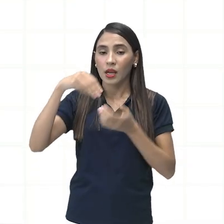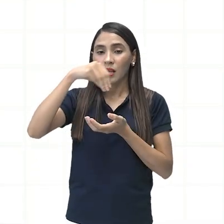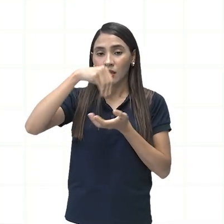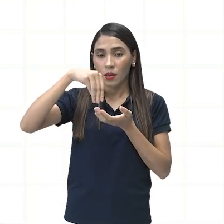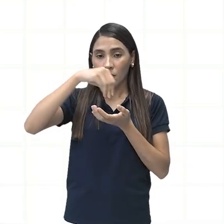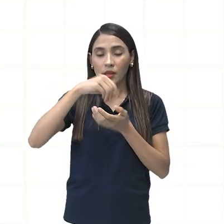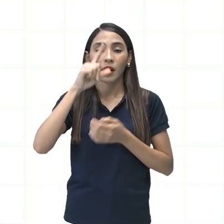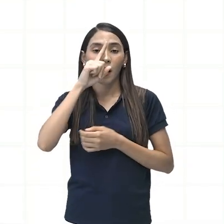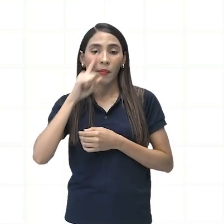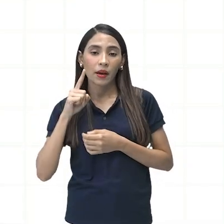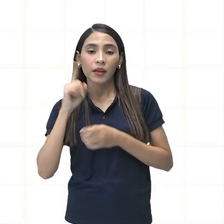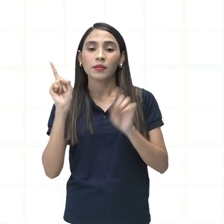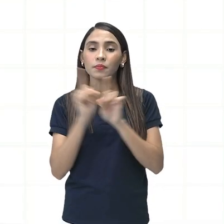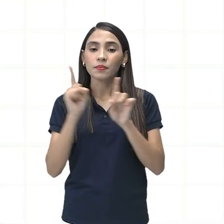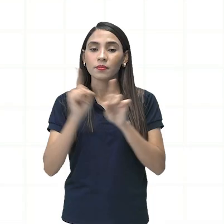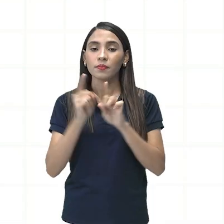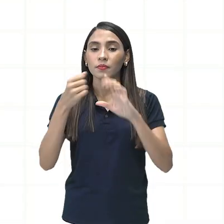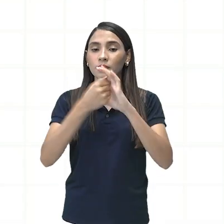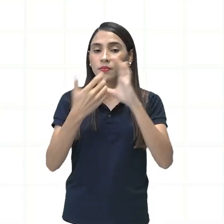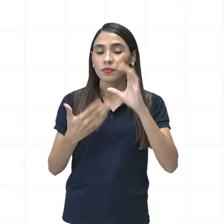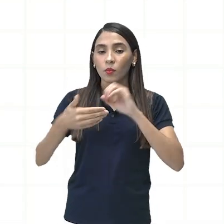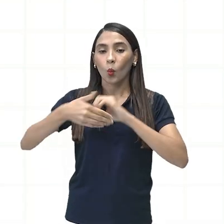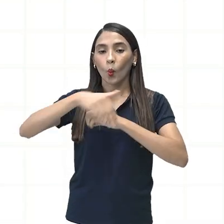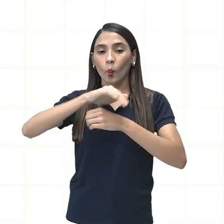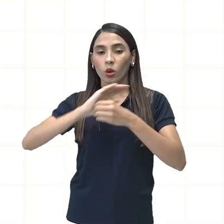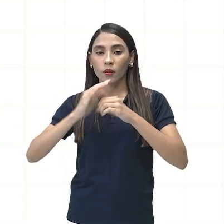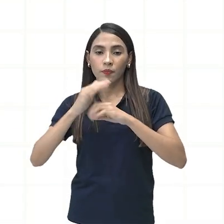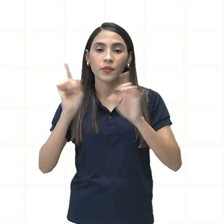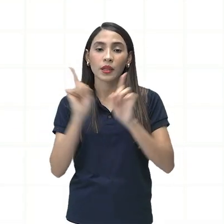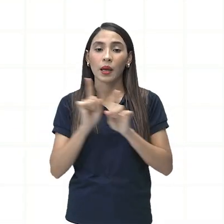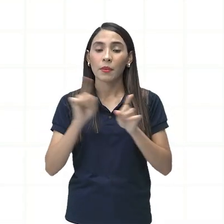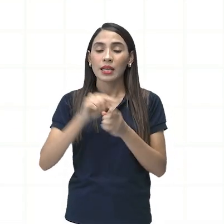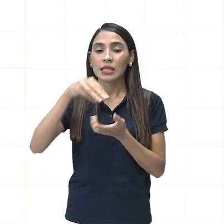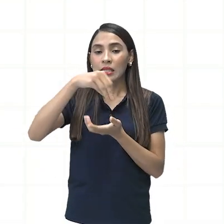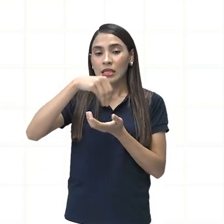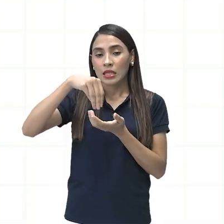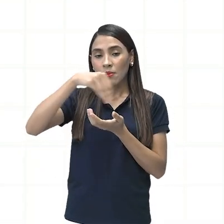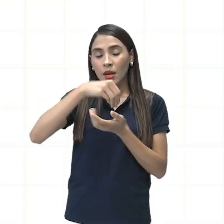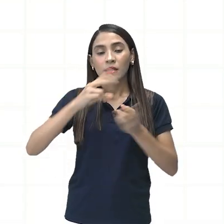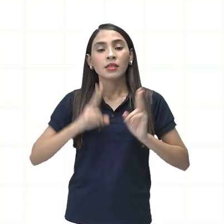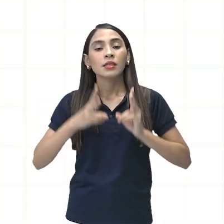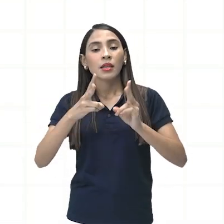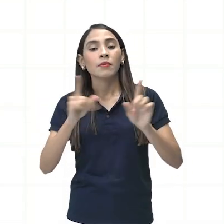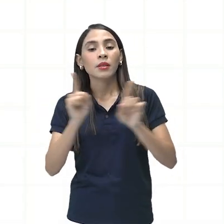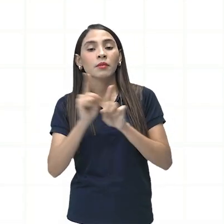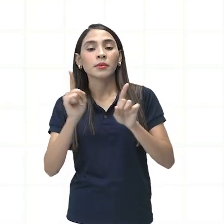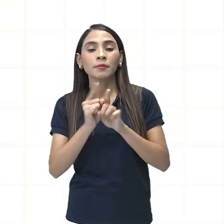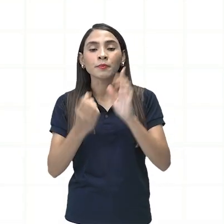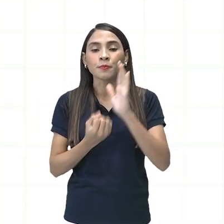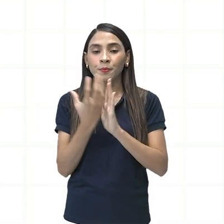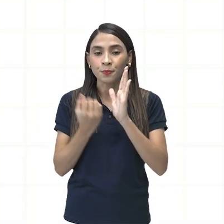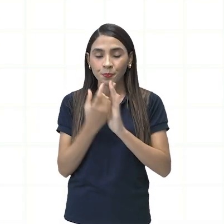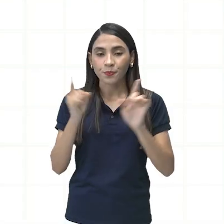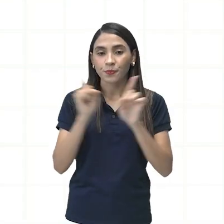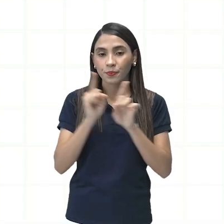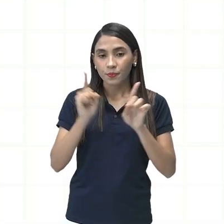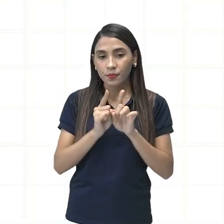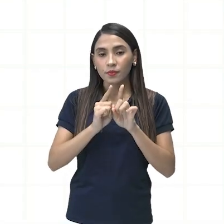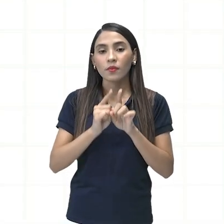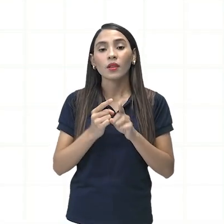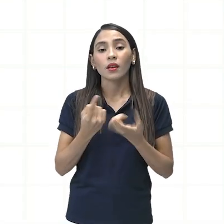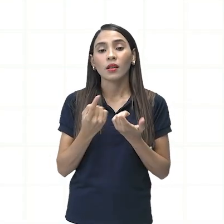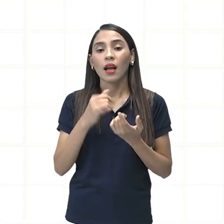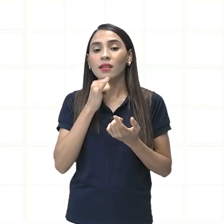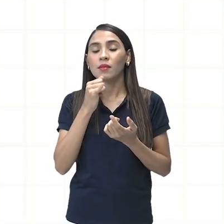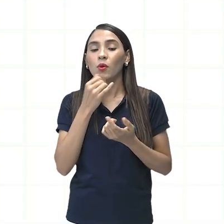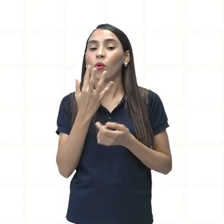semente amarela e de aspecto liso, e semente que sempre também gerava, né, descendentes com